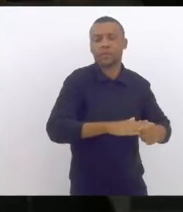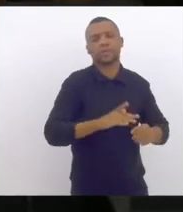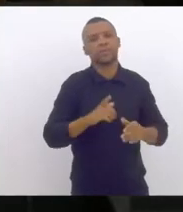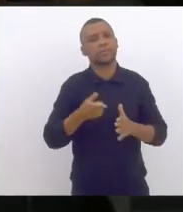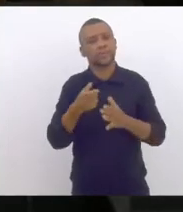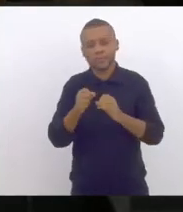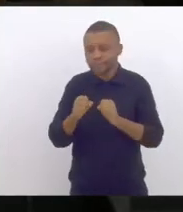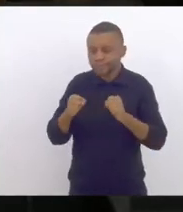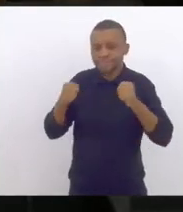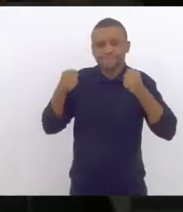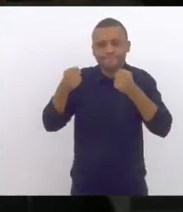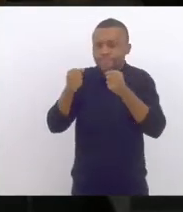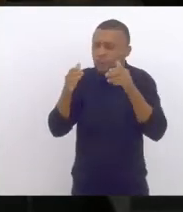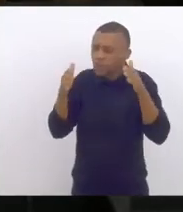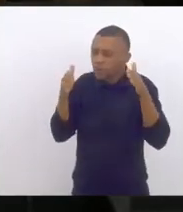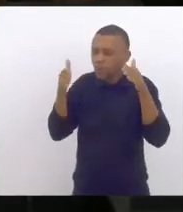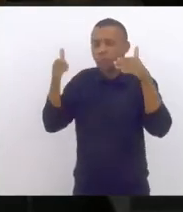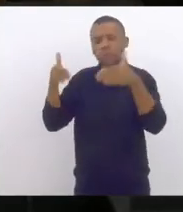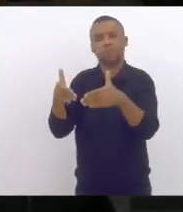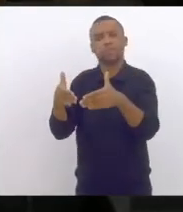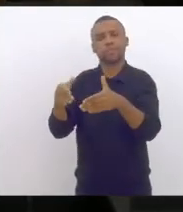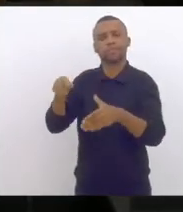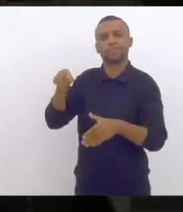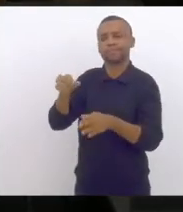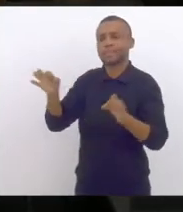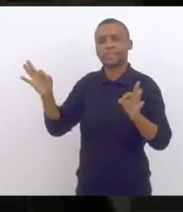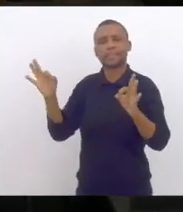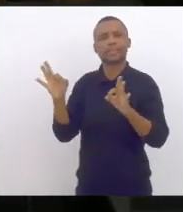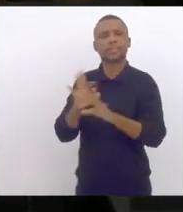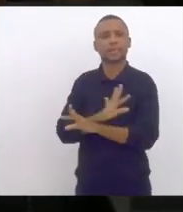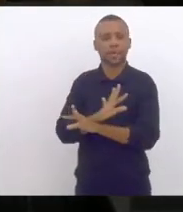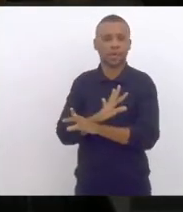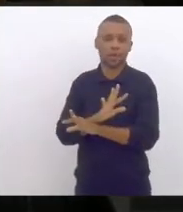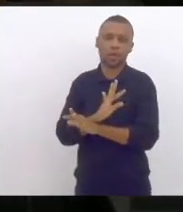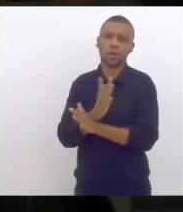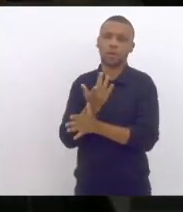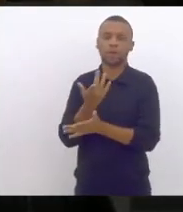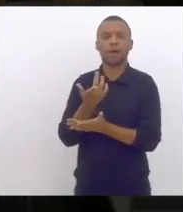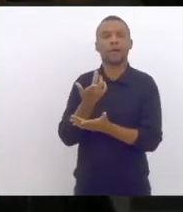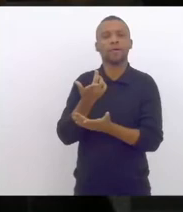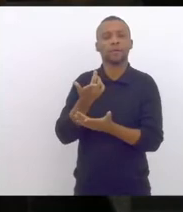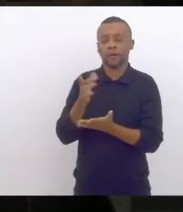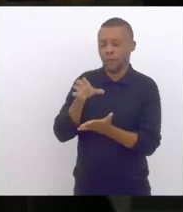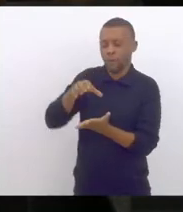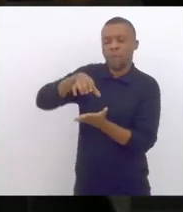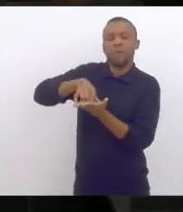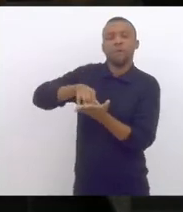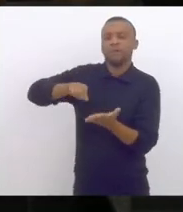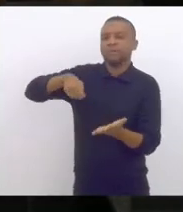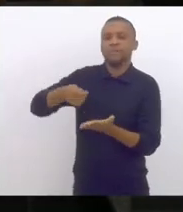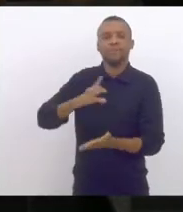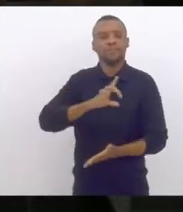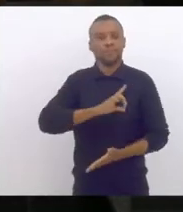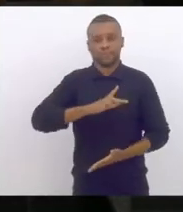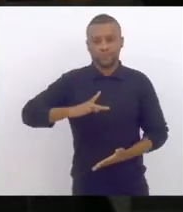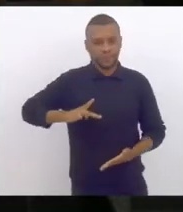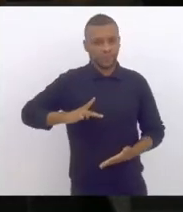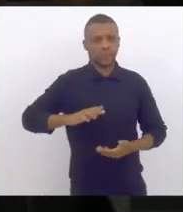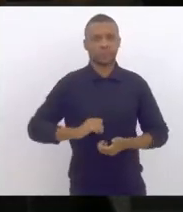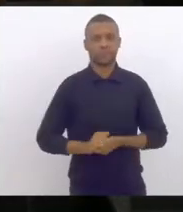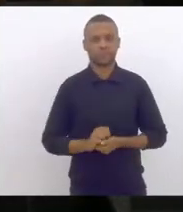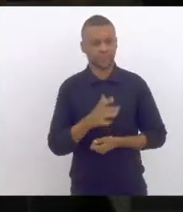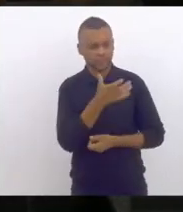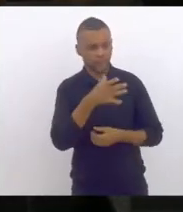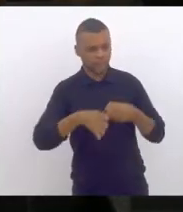dedicação exclusiva à nossa defensoria pública. A senhora quer uma